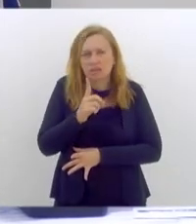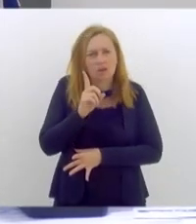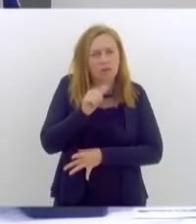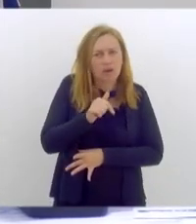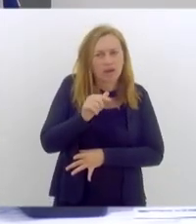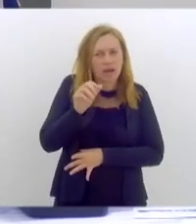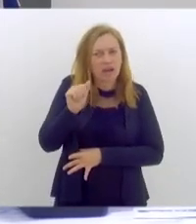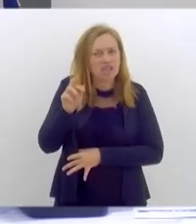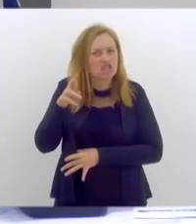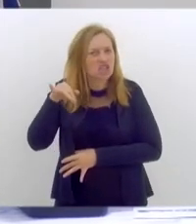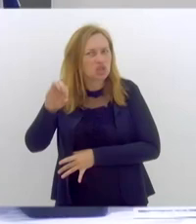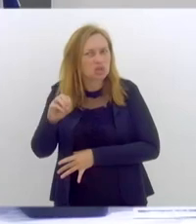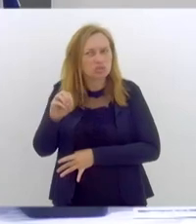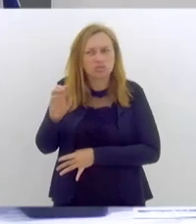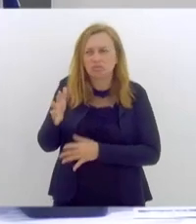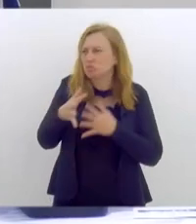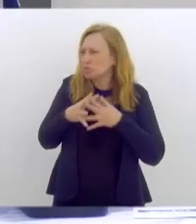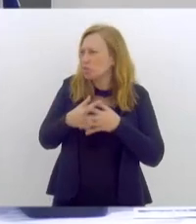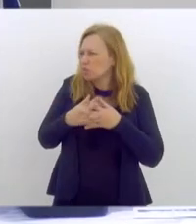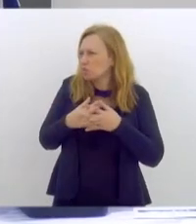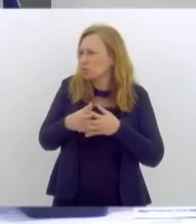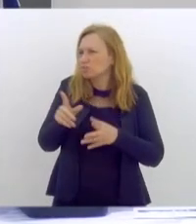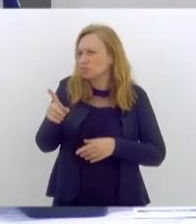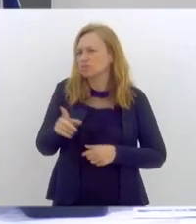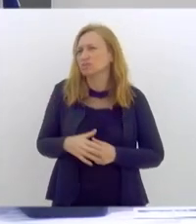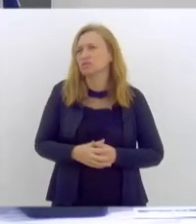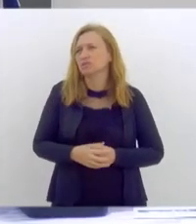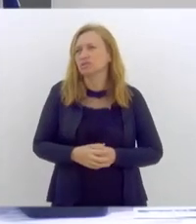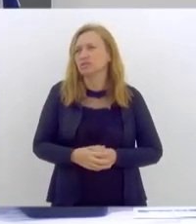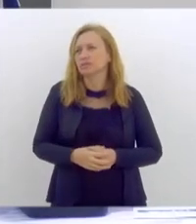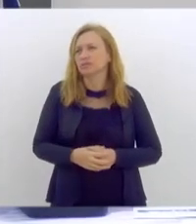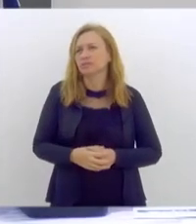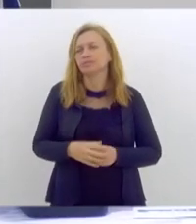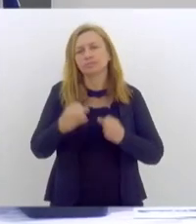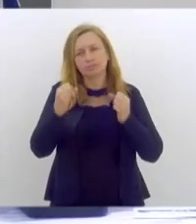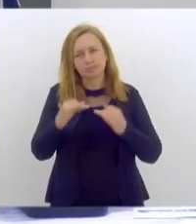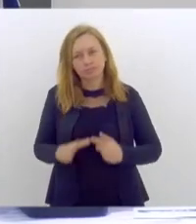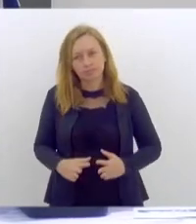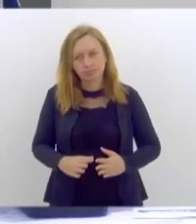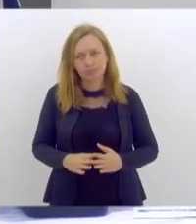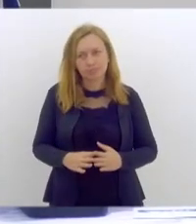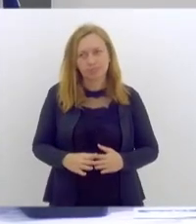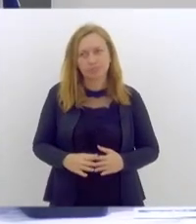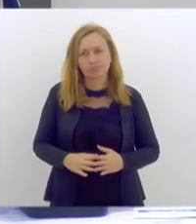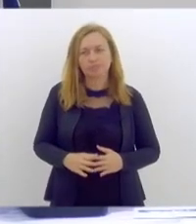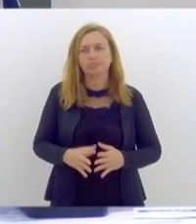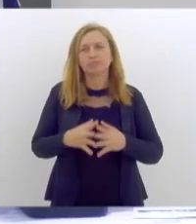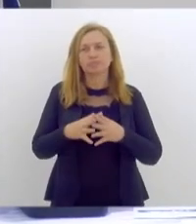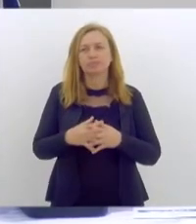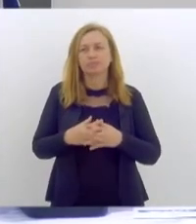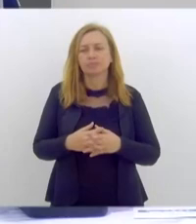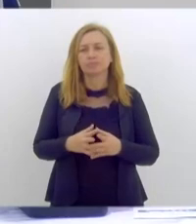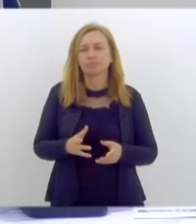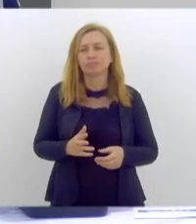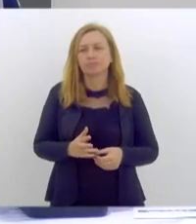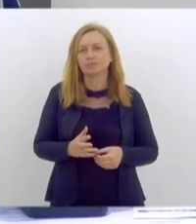agerio ficou confuso isso E aí na explicação dessa coisa confusa